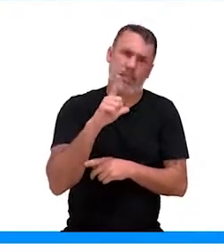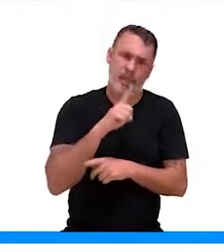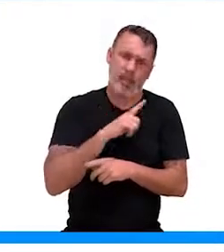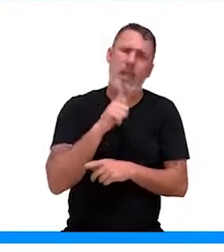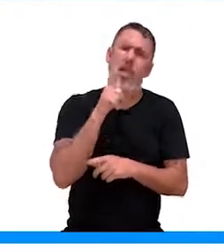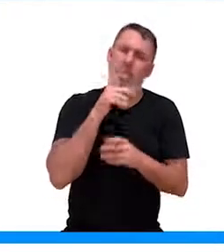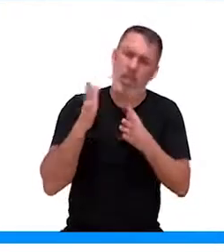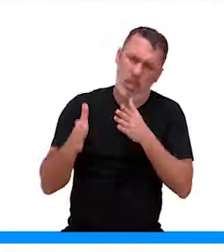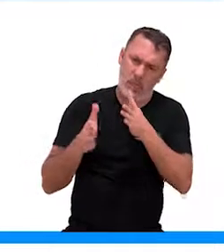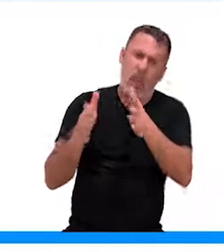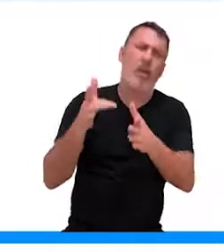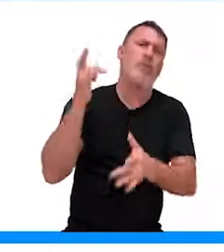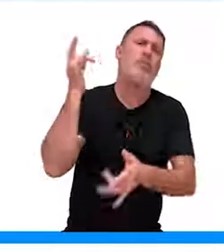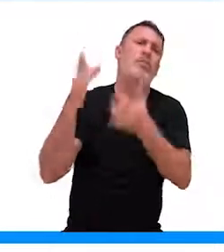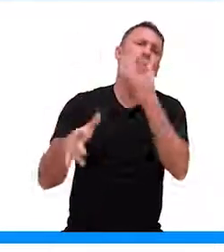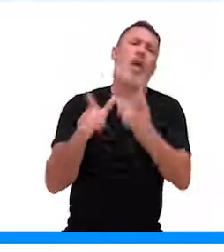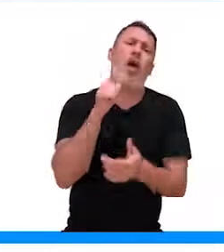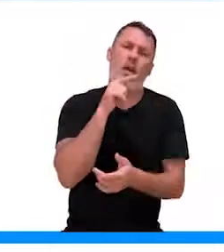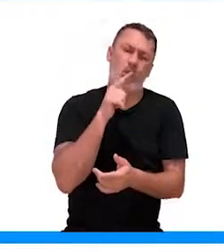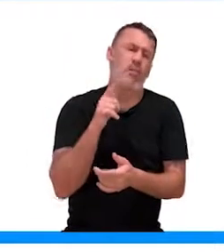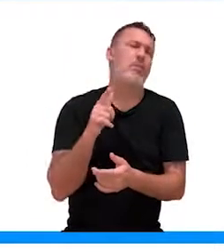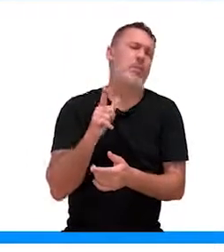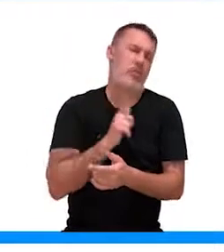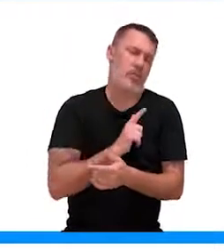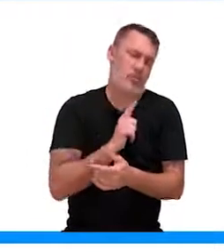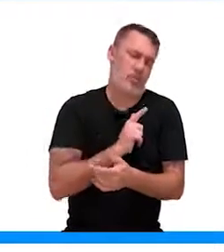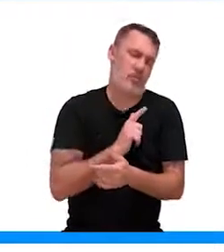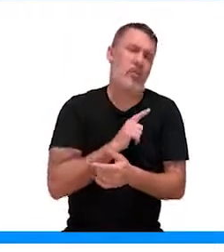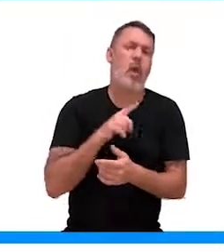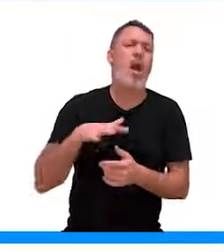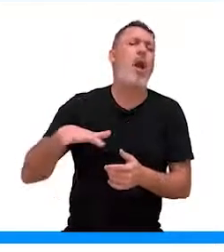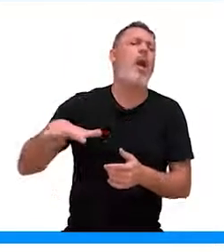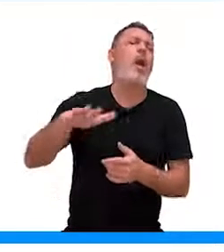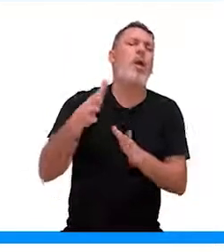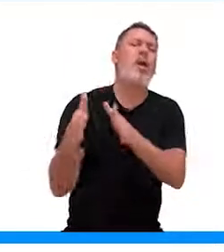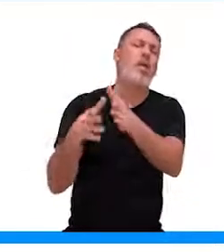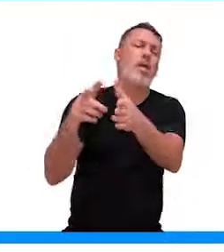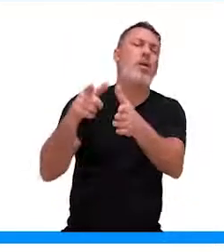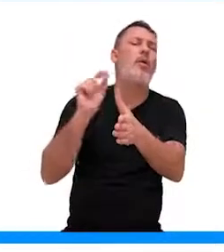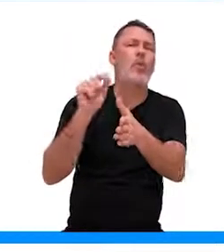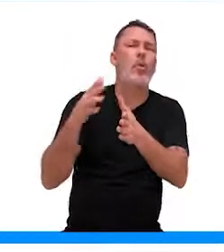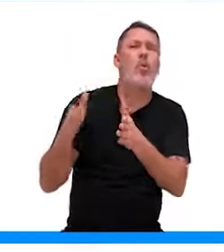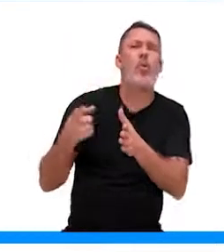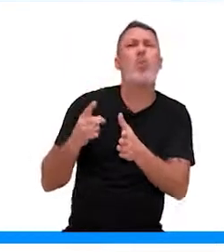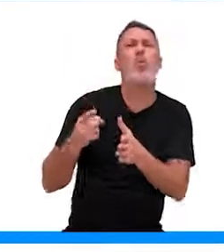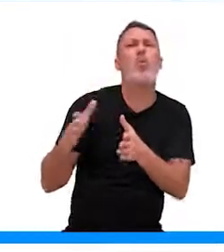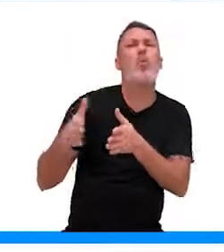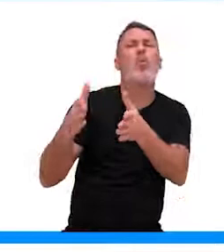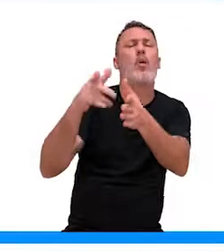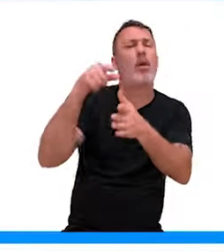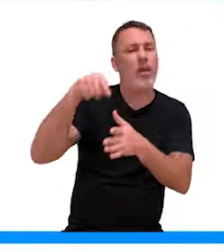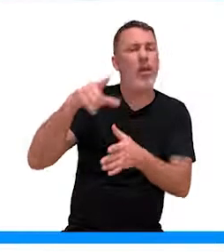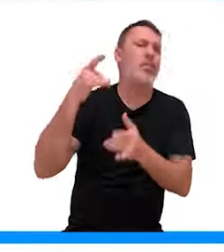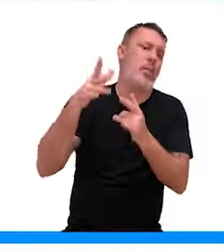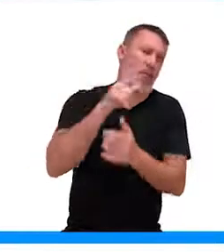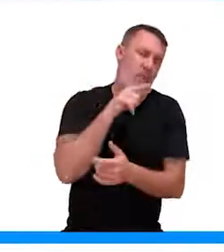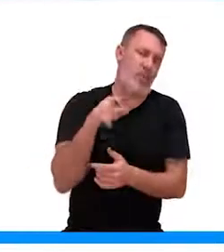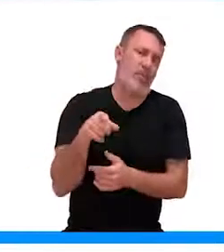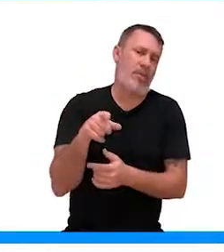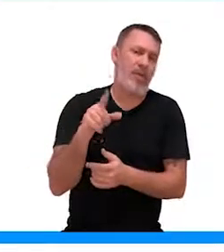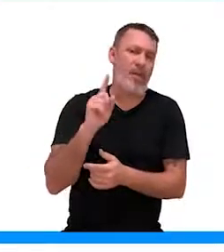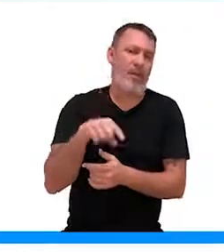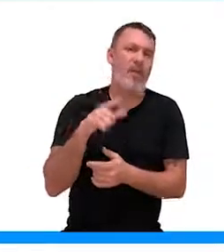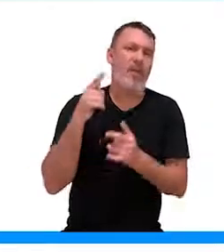um leito de um rio? Diretamente falando, a área ocupada por essa extensão hídrica,